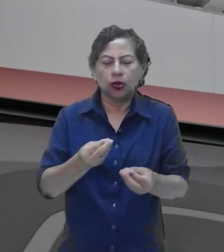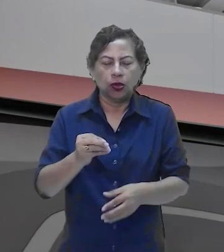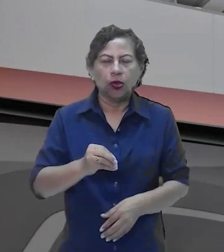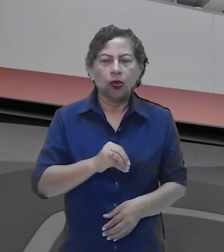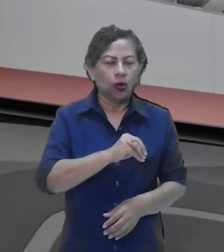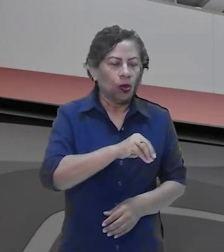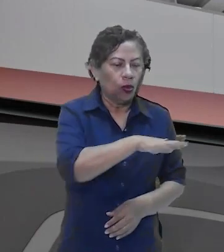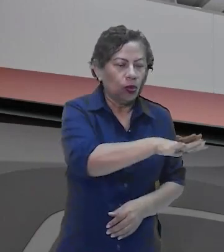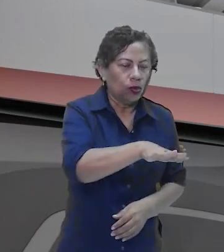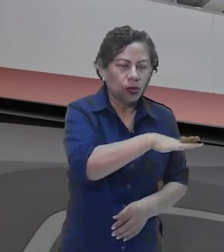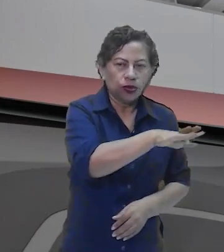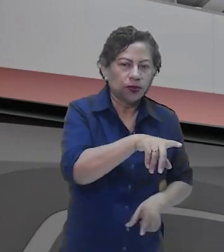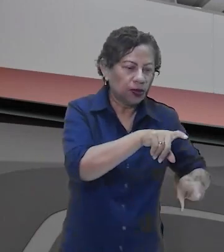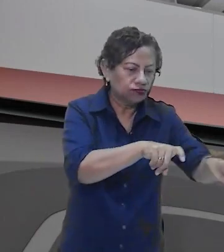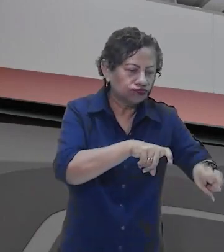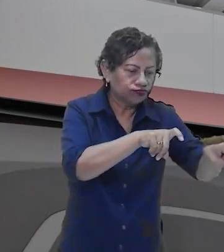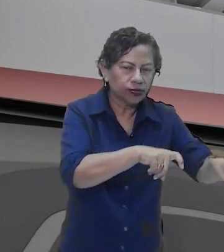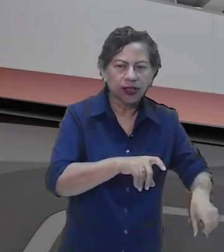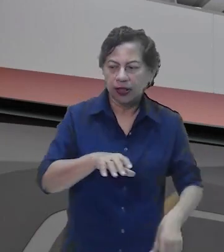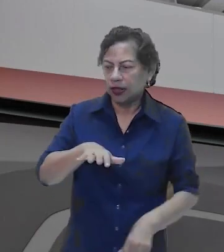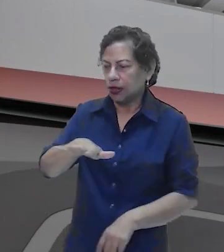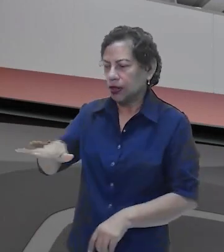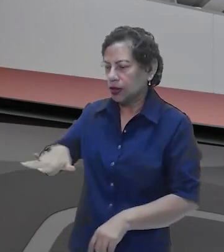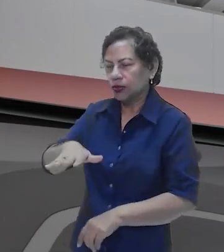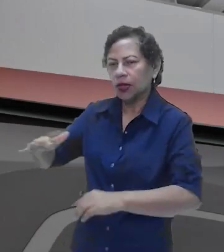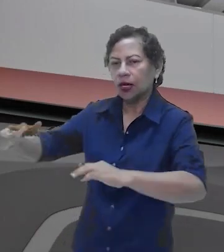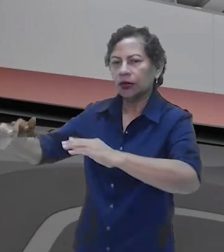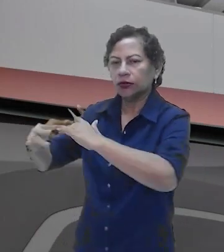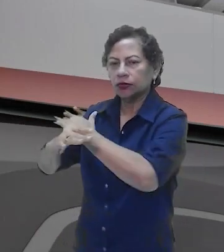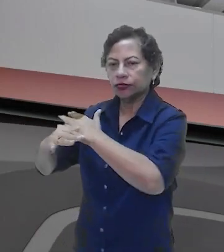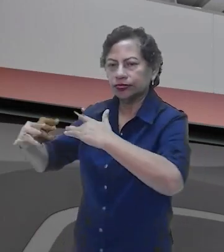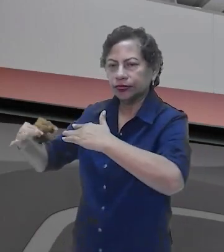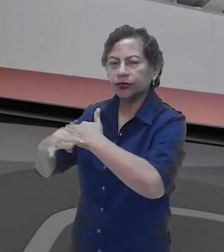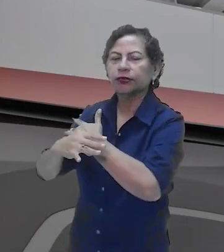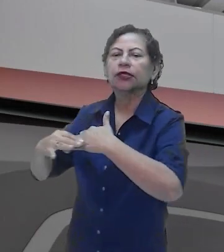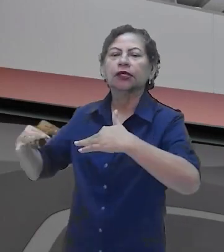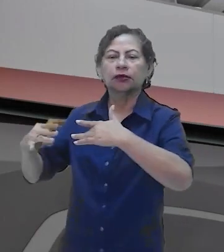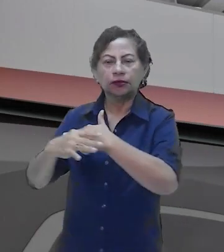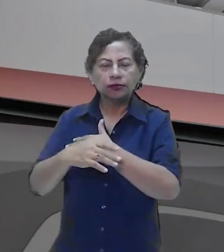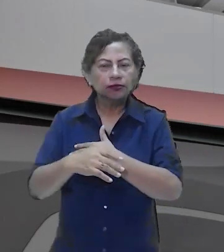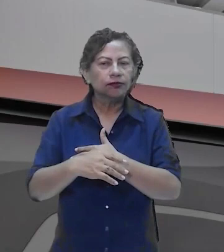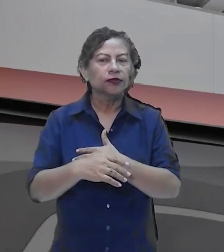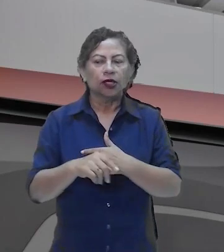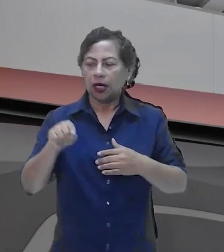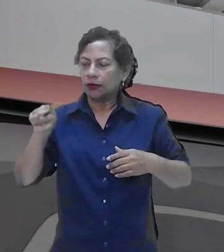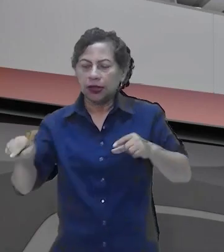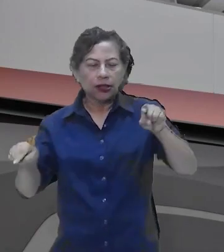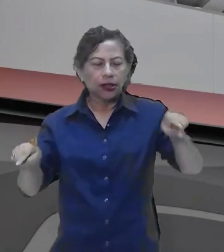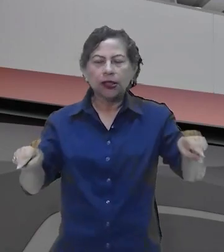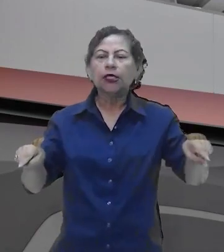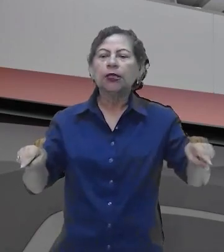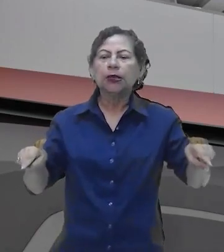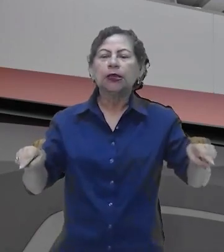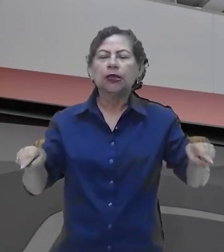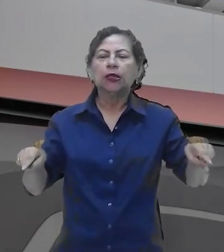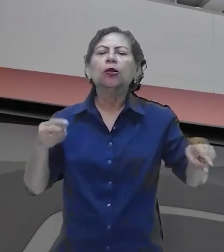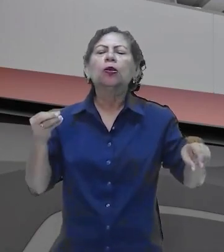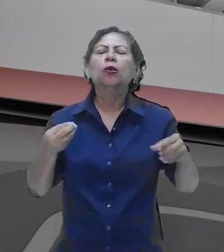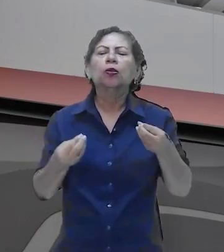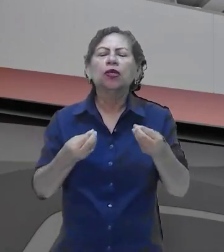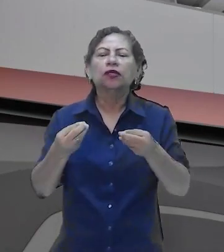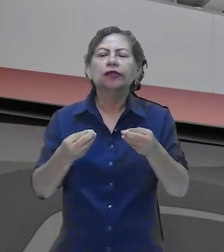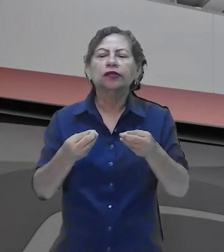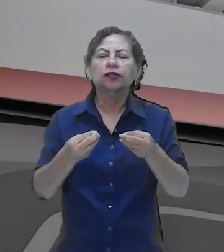e urbano ele é construído, tá certo? Tanto o espaço urbano como o rural, eles são construídos a